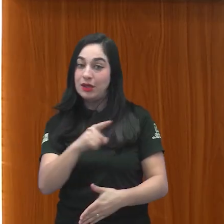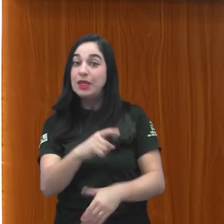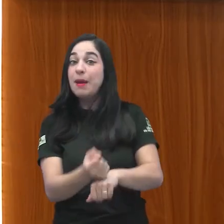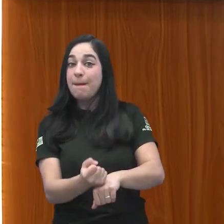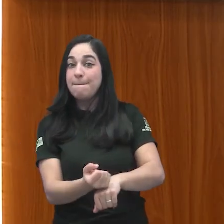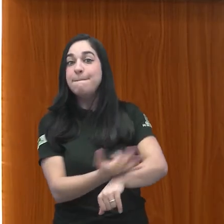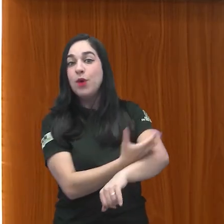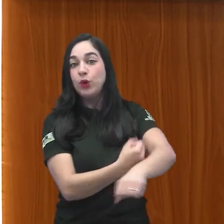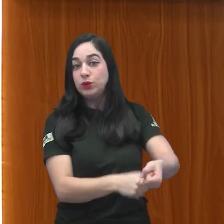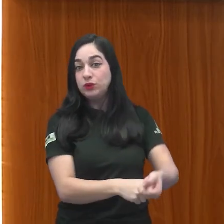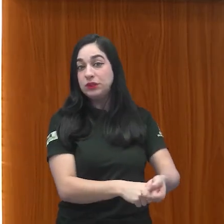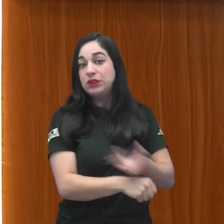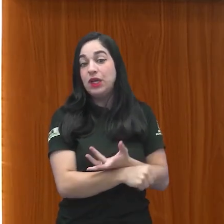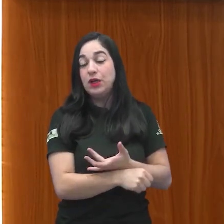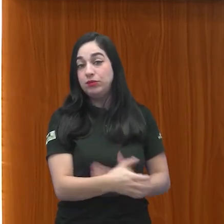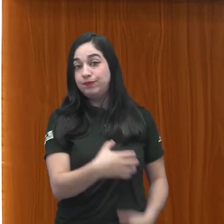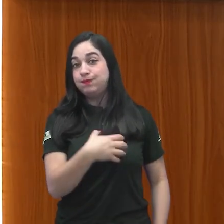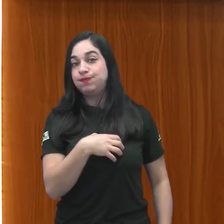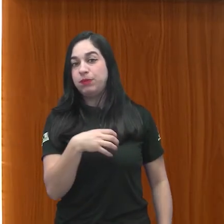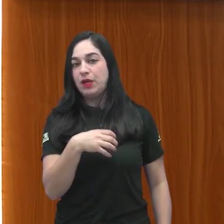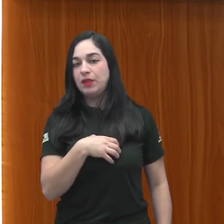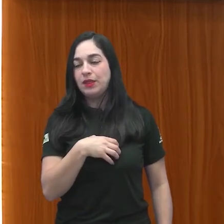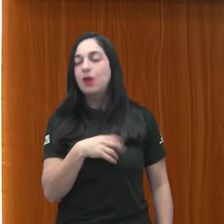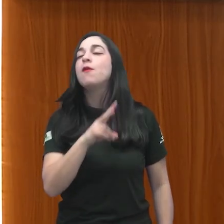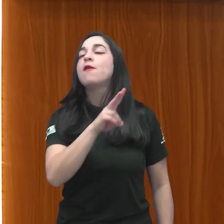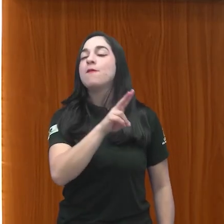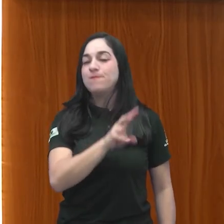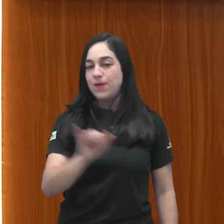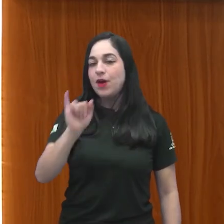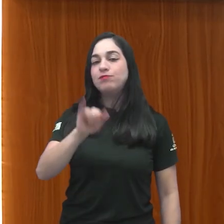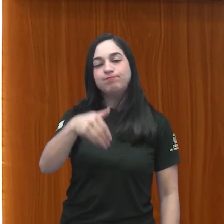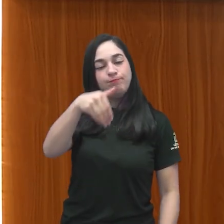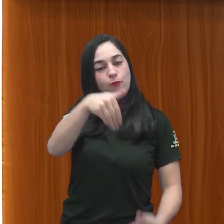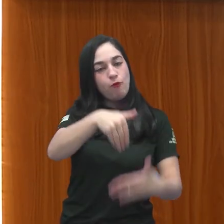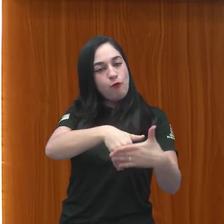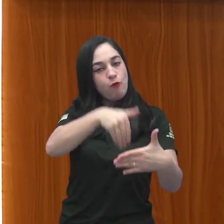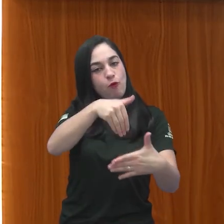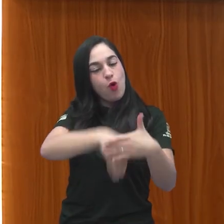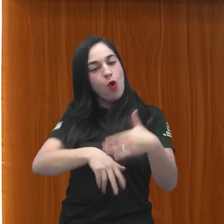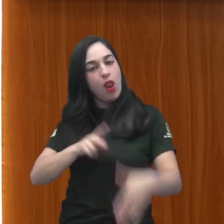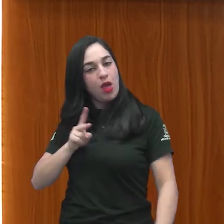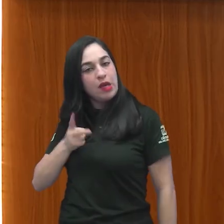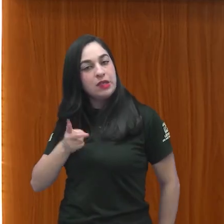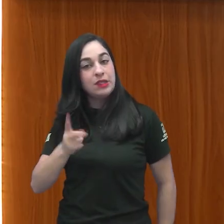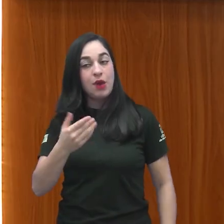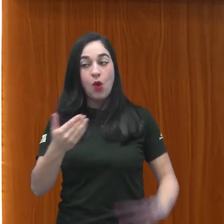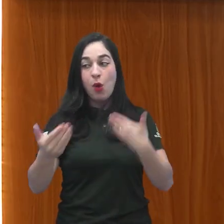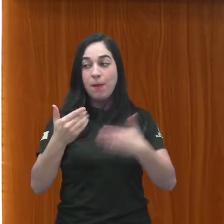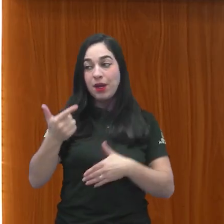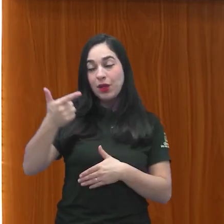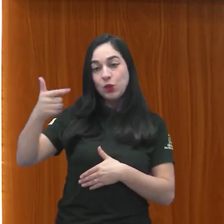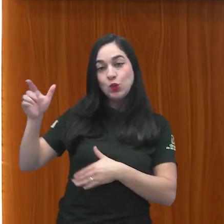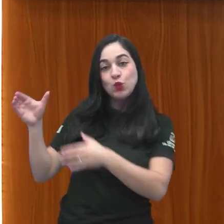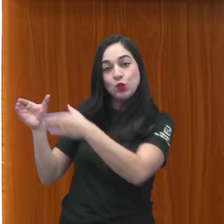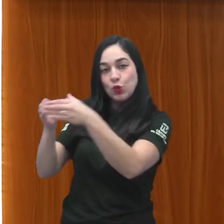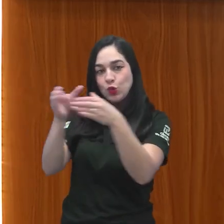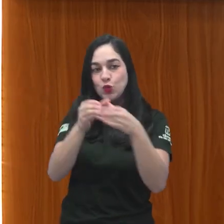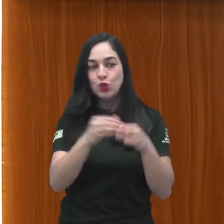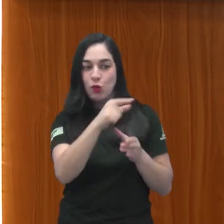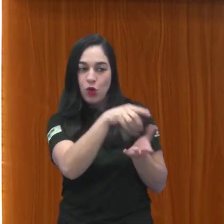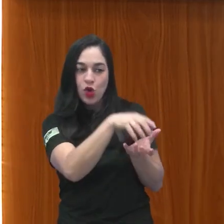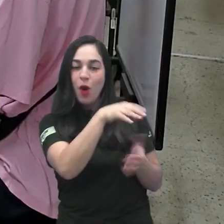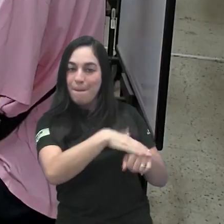da geração de emoção. Então, é um público que tem comparecido às urnas com maior frequência em relação